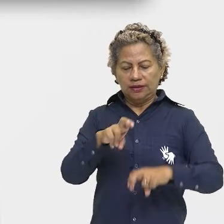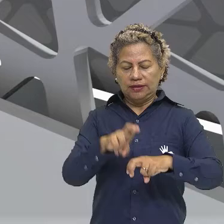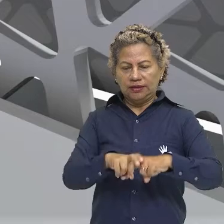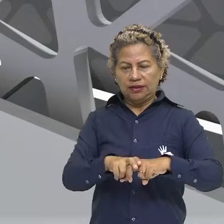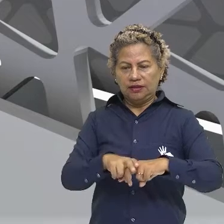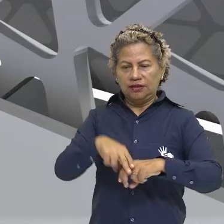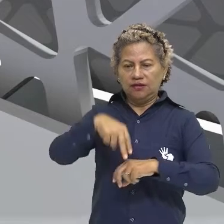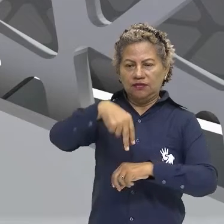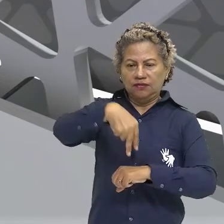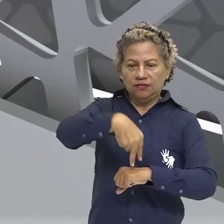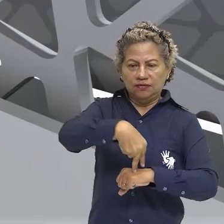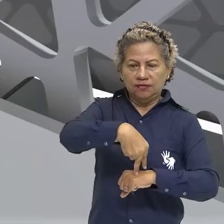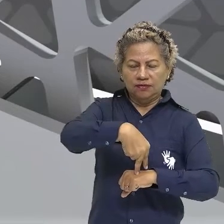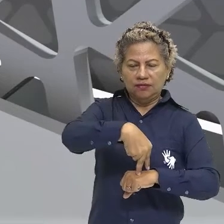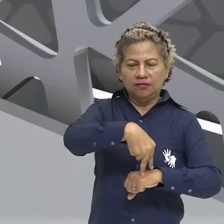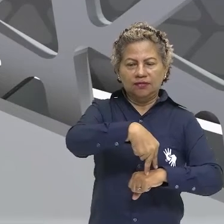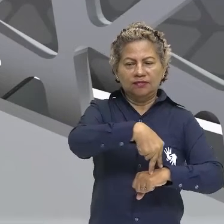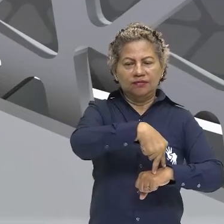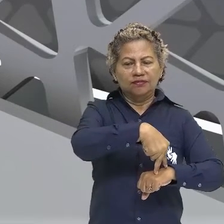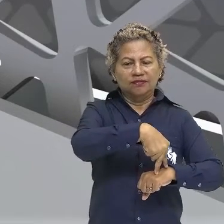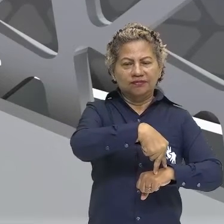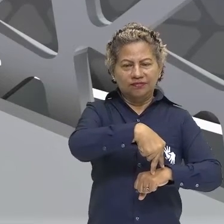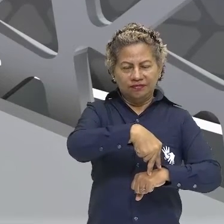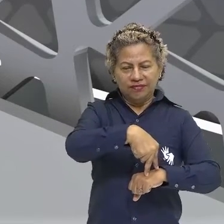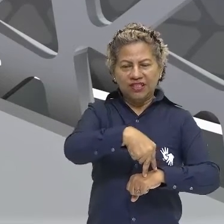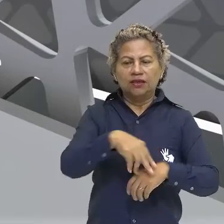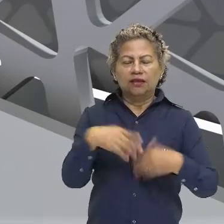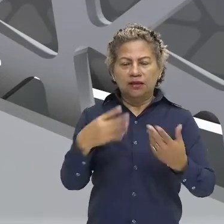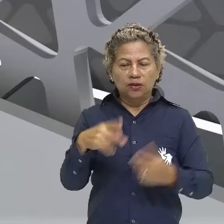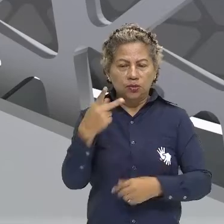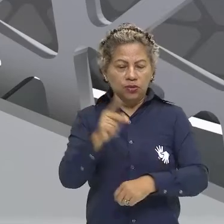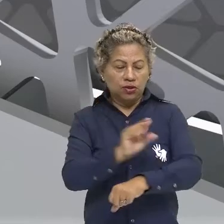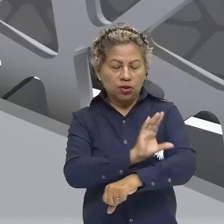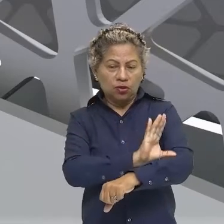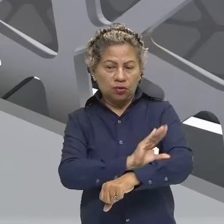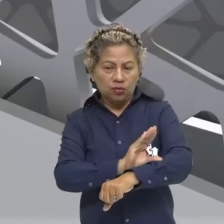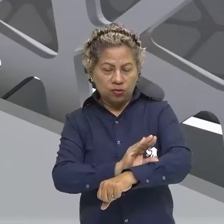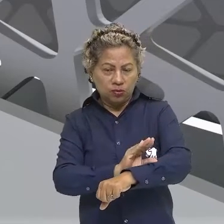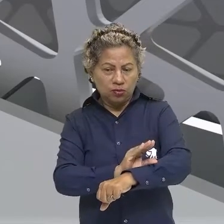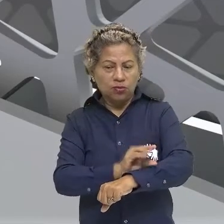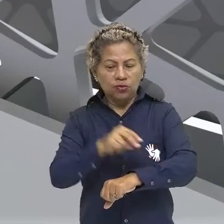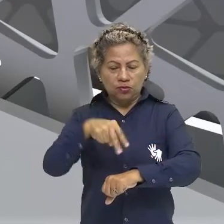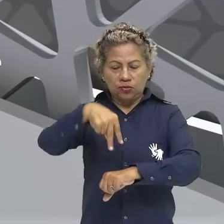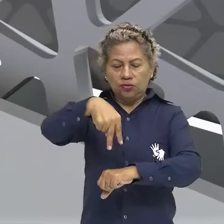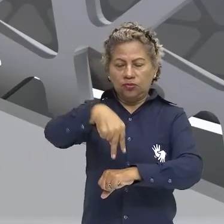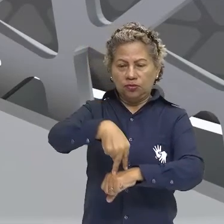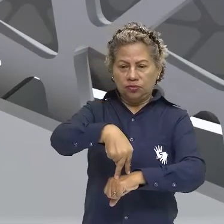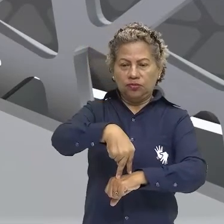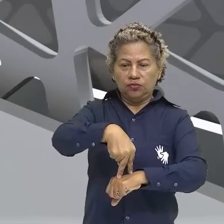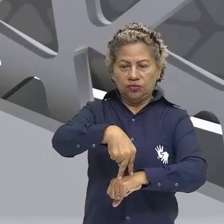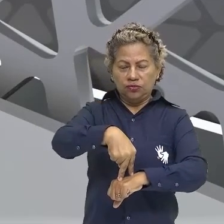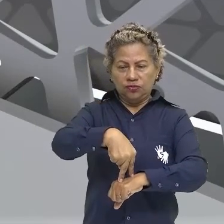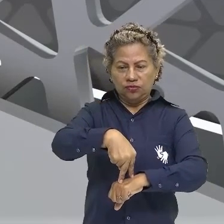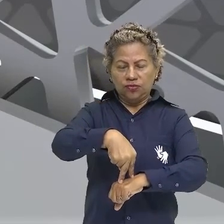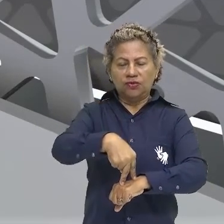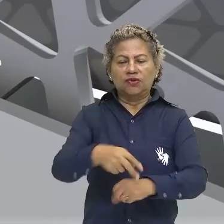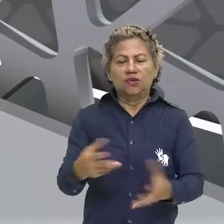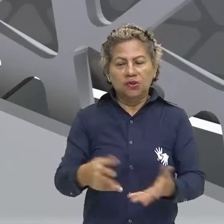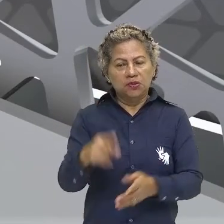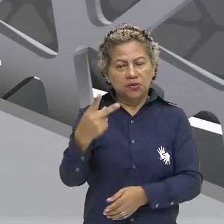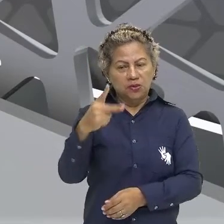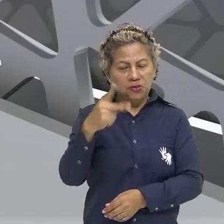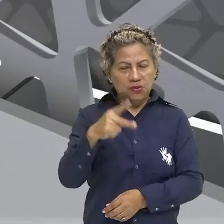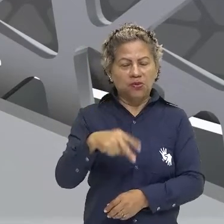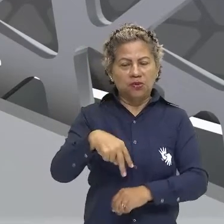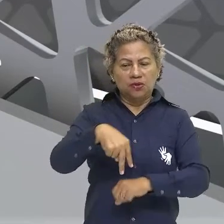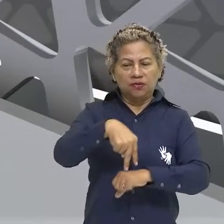pé, um conjunto de músculos, de grupos musculares, estão atuando para que você se